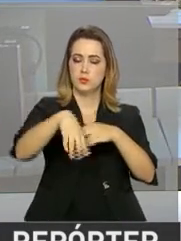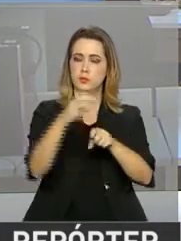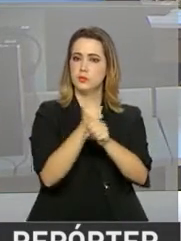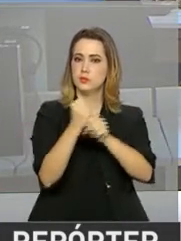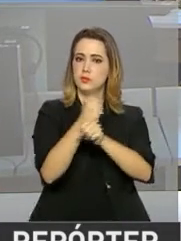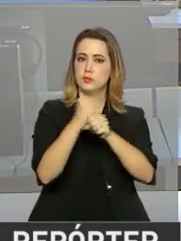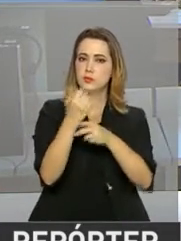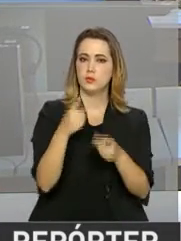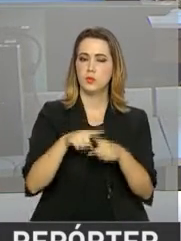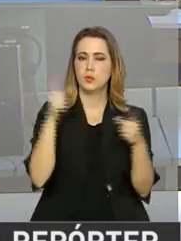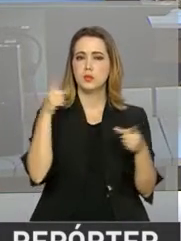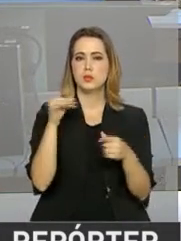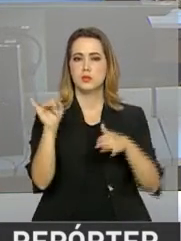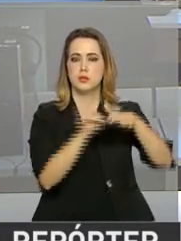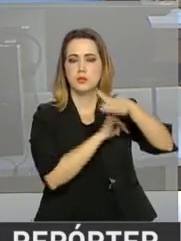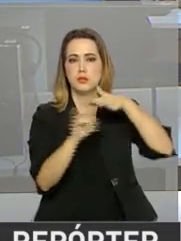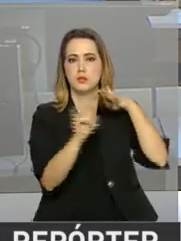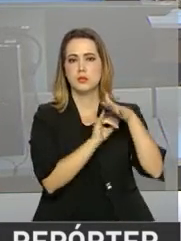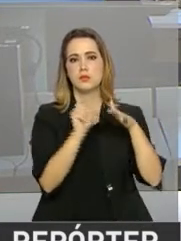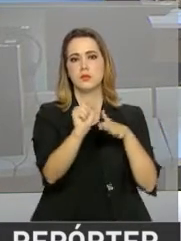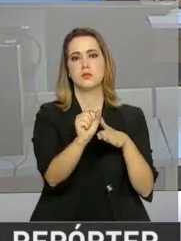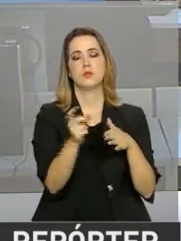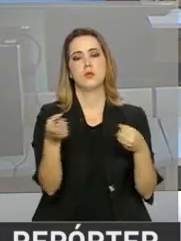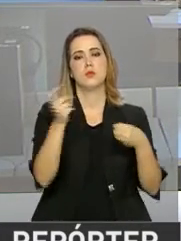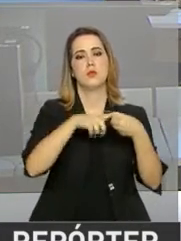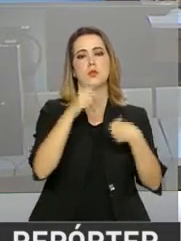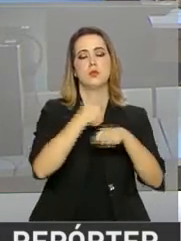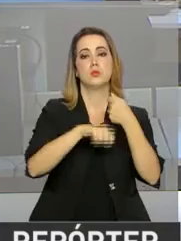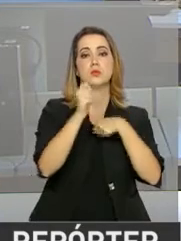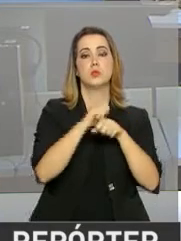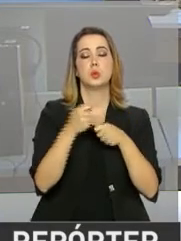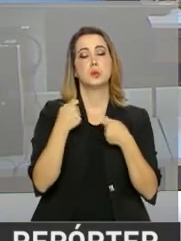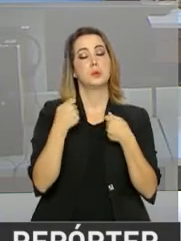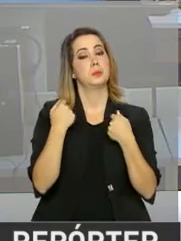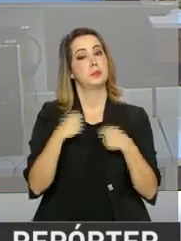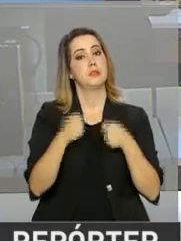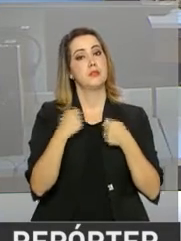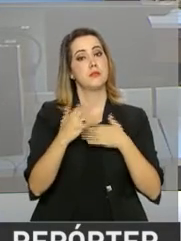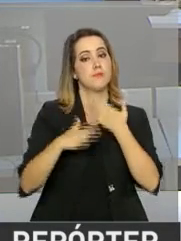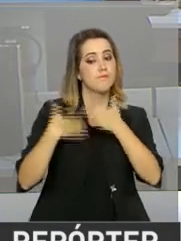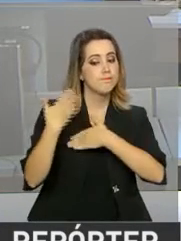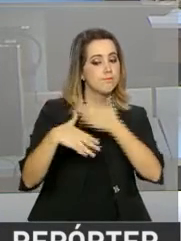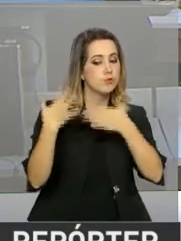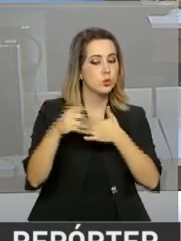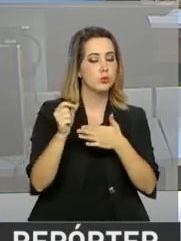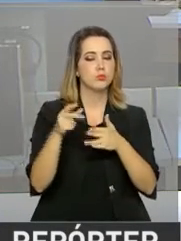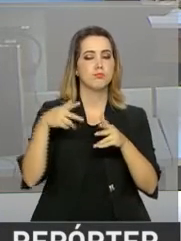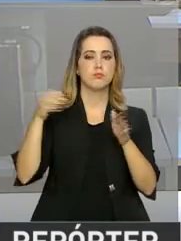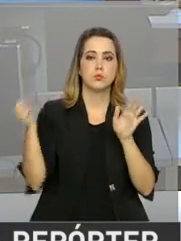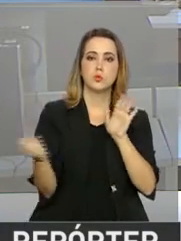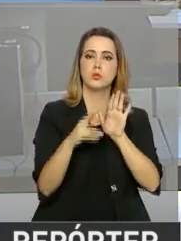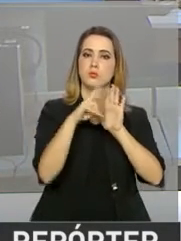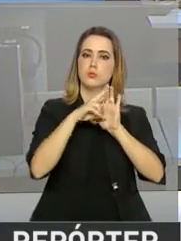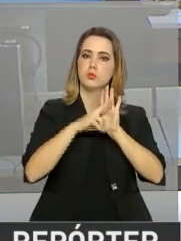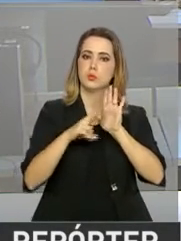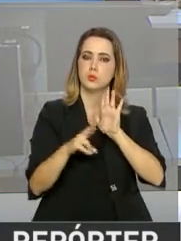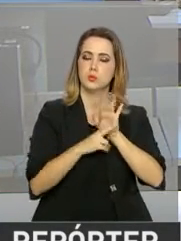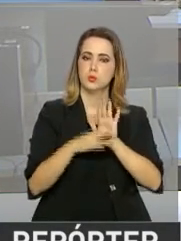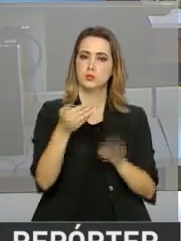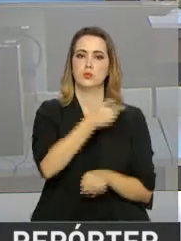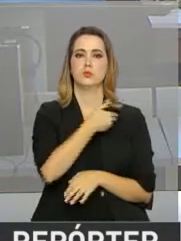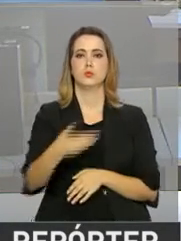ano mas segundo a instituição a retomada da economia depende da continuidade da reformas que o governo tem implementado